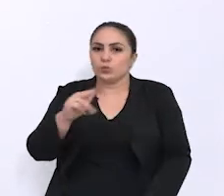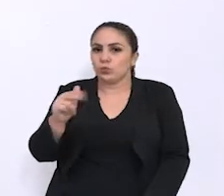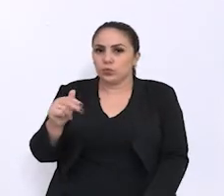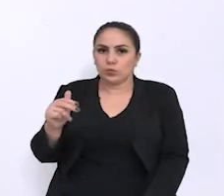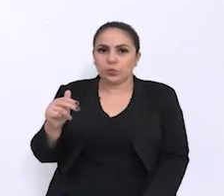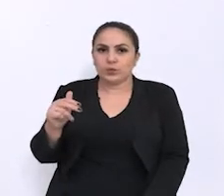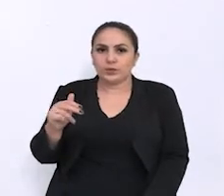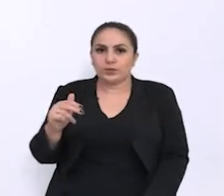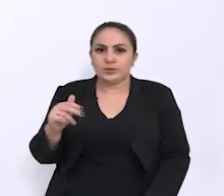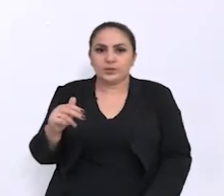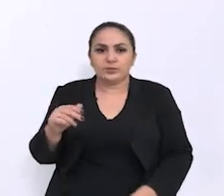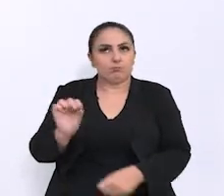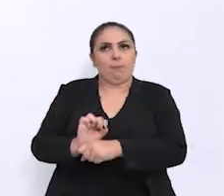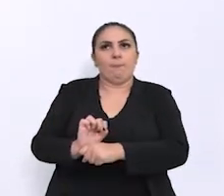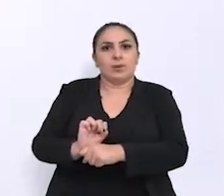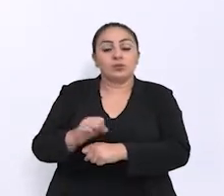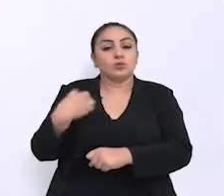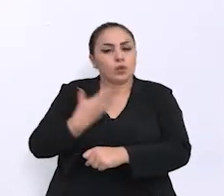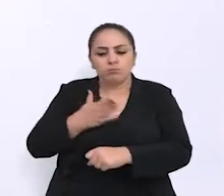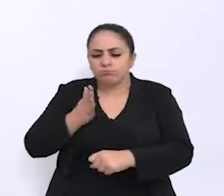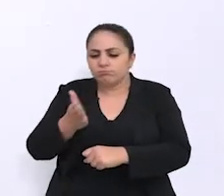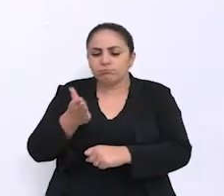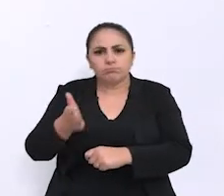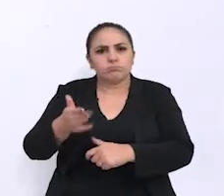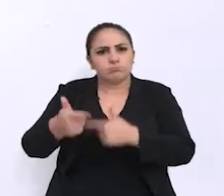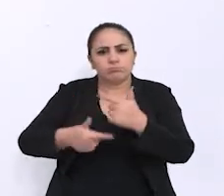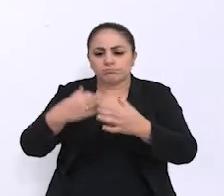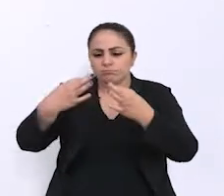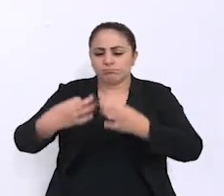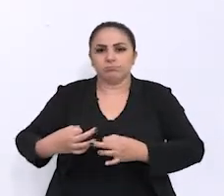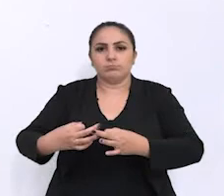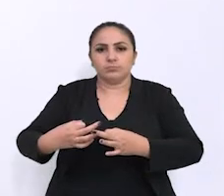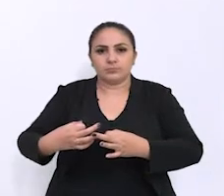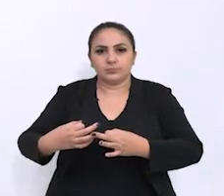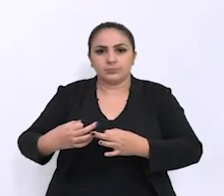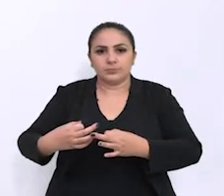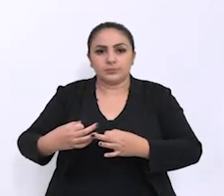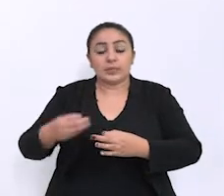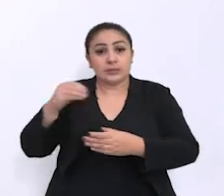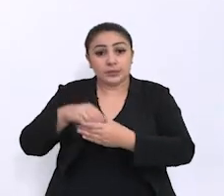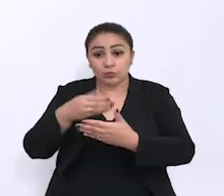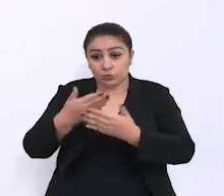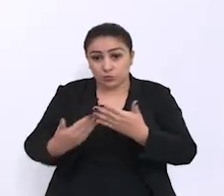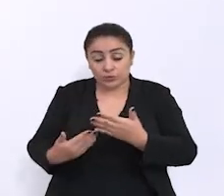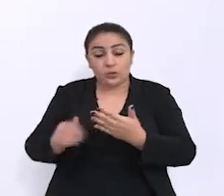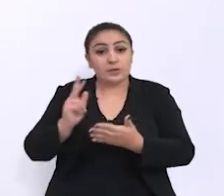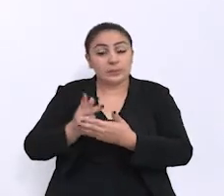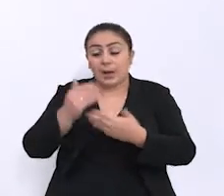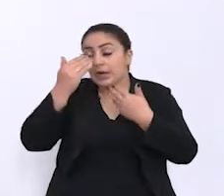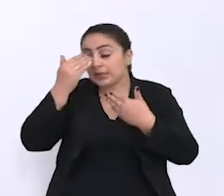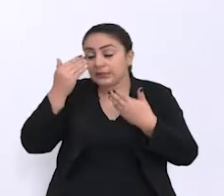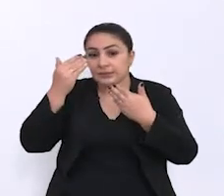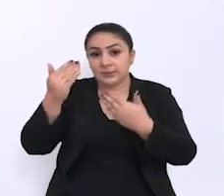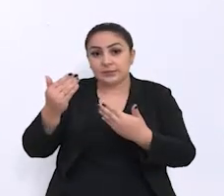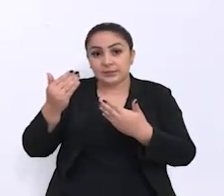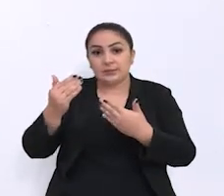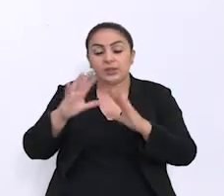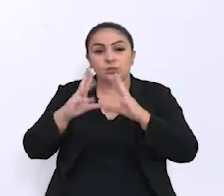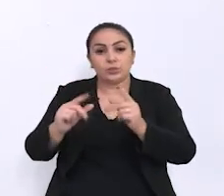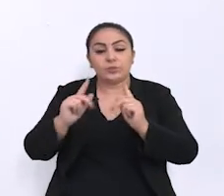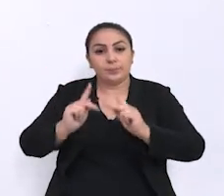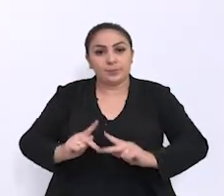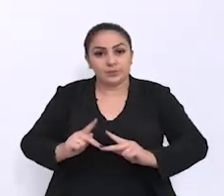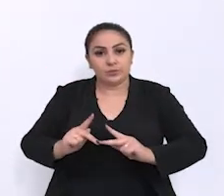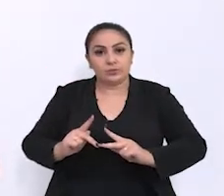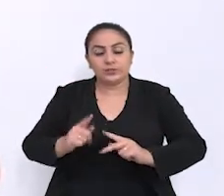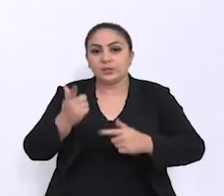nunca se mexeu. A gente sempre foi íntegro e dentro disso, sempre agradecendo a